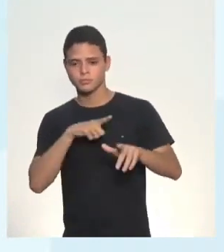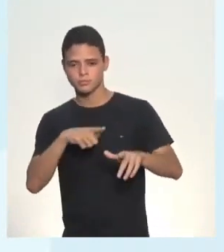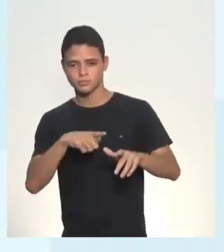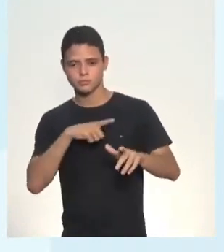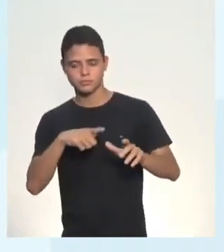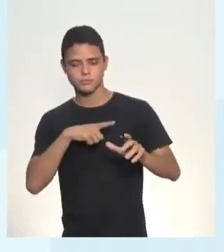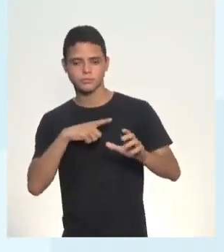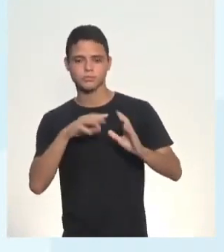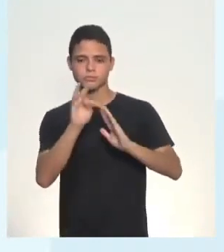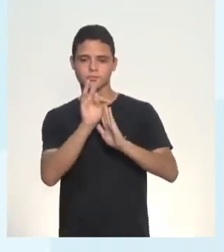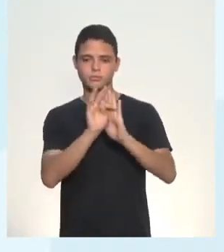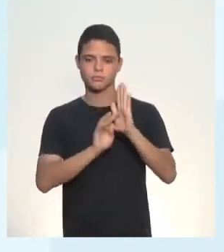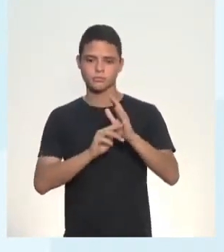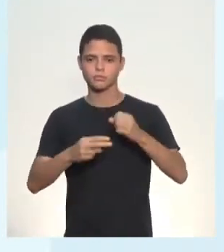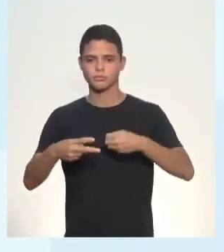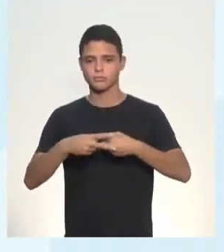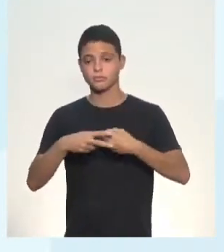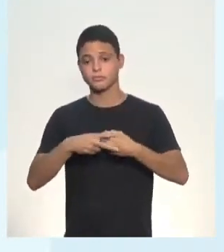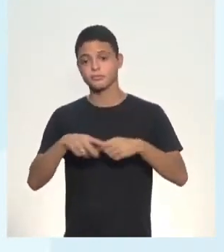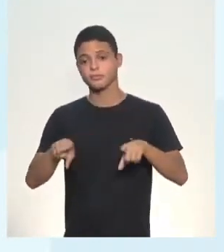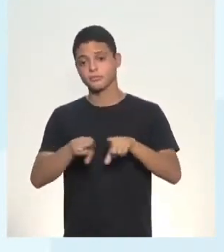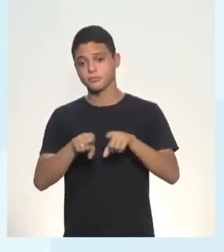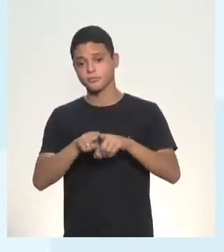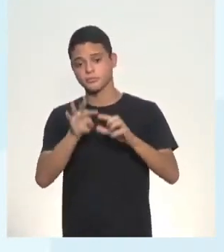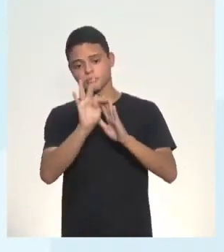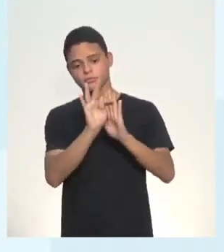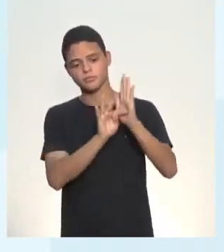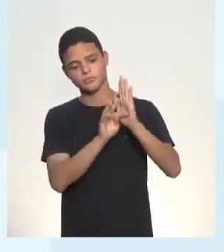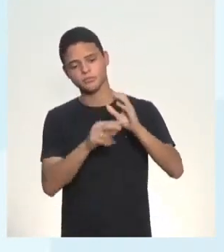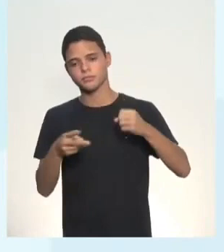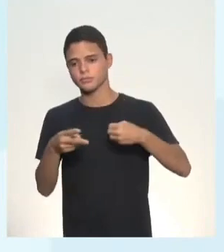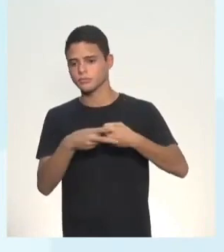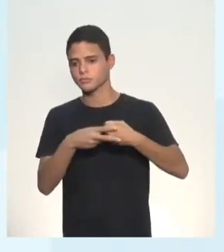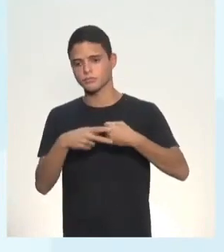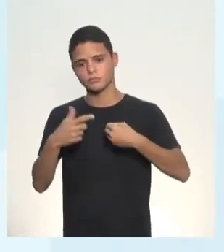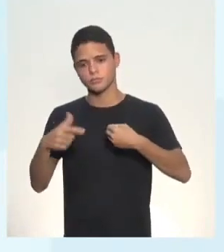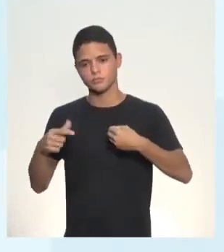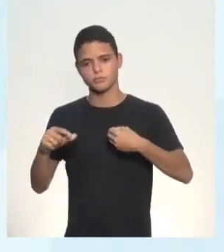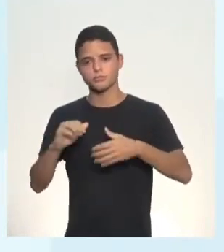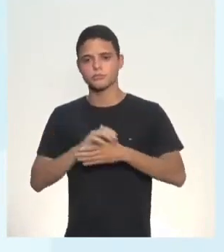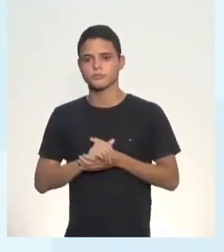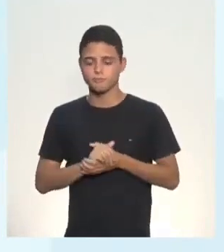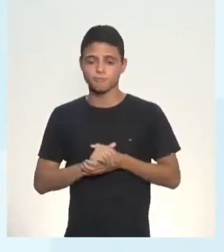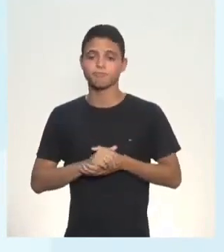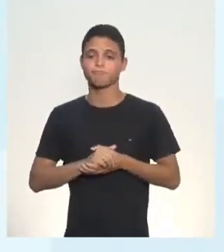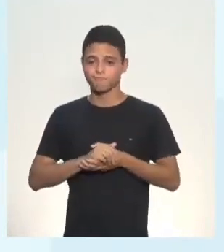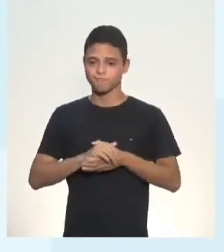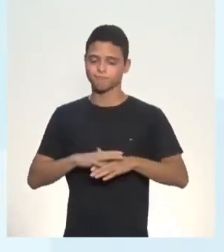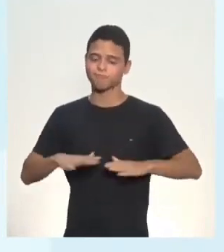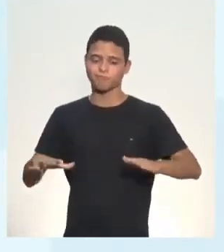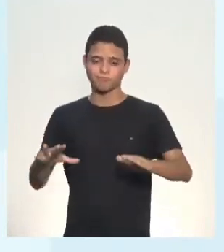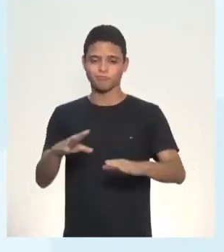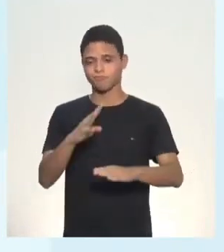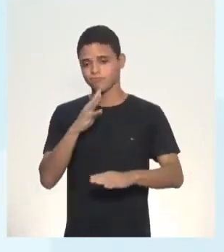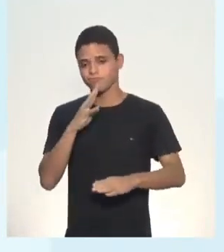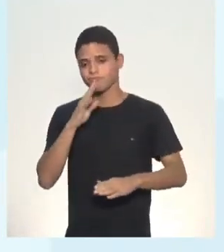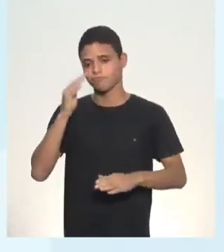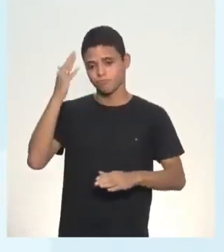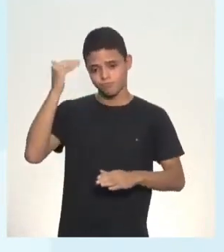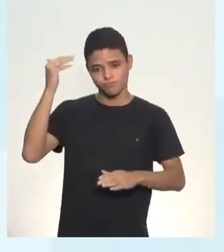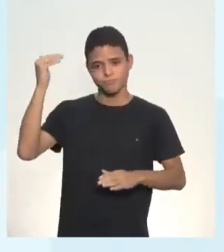são os mais conhecidos, e os não verbais também são conhecidos, né, gente? É que a gente acaba associando muito língua portuguesa a